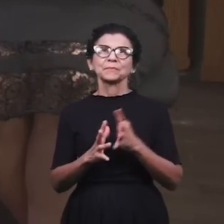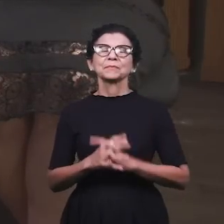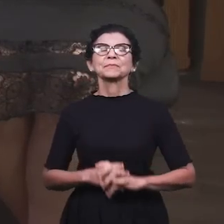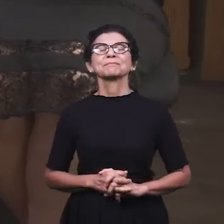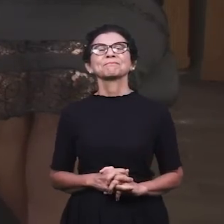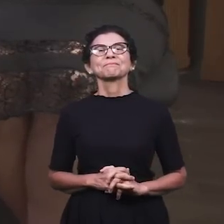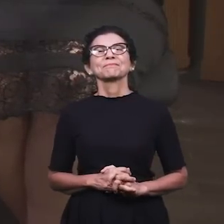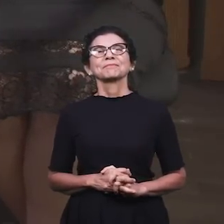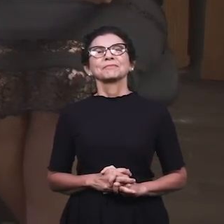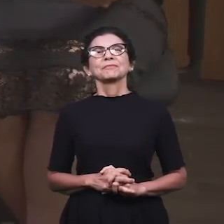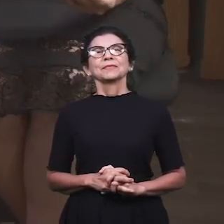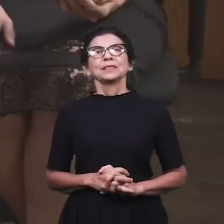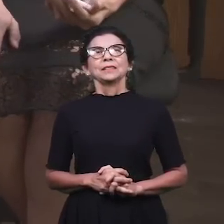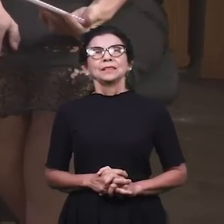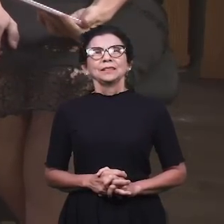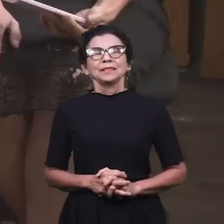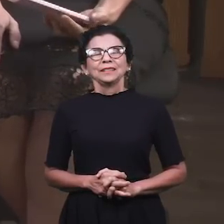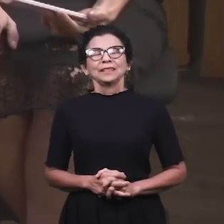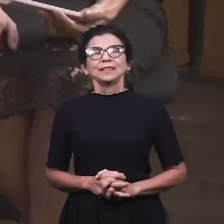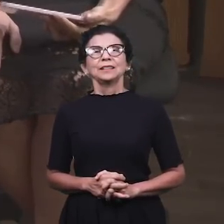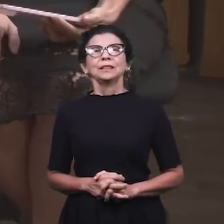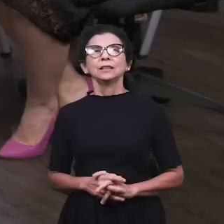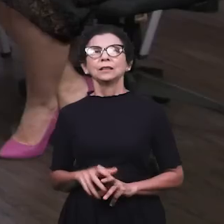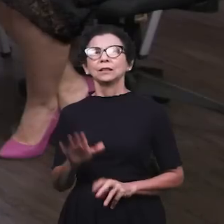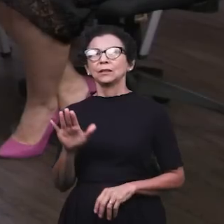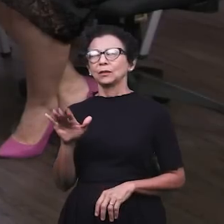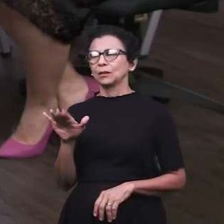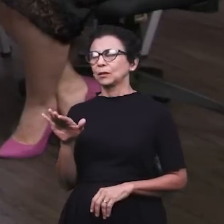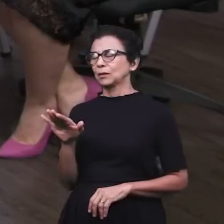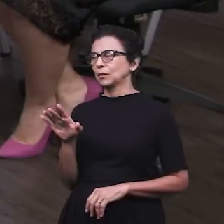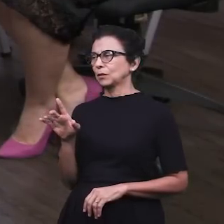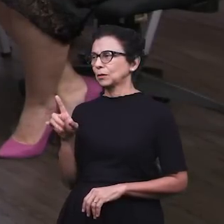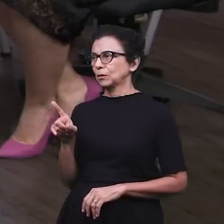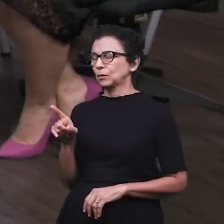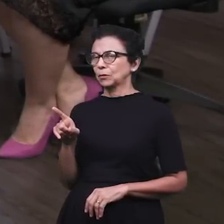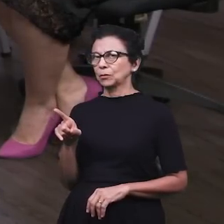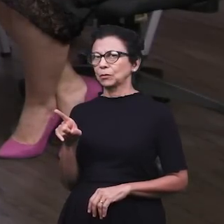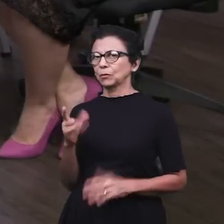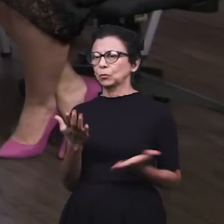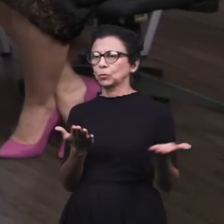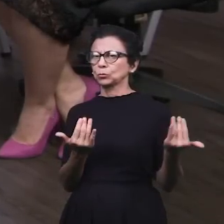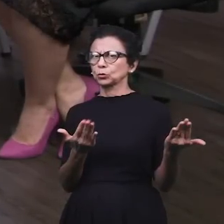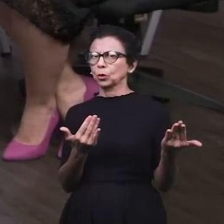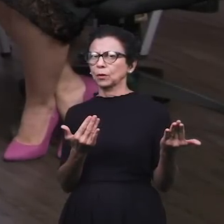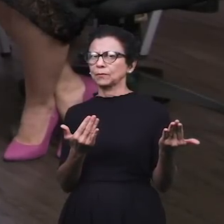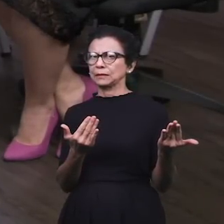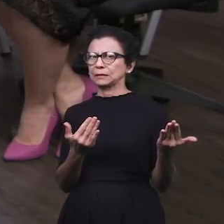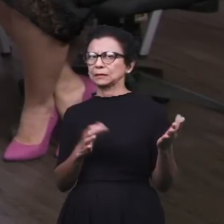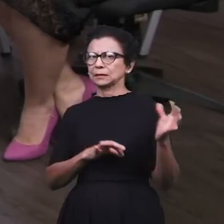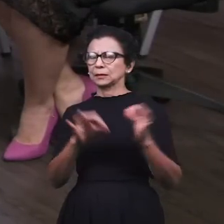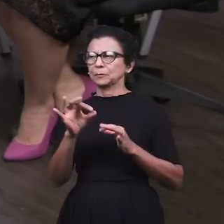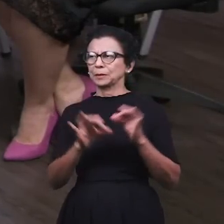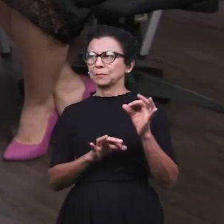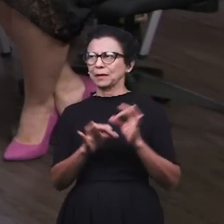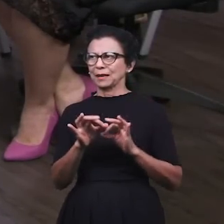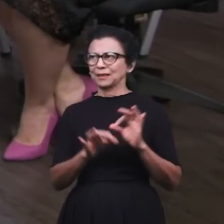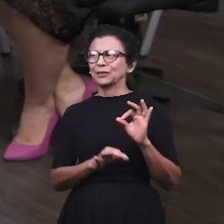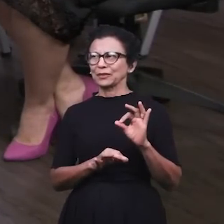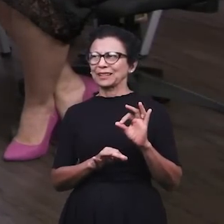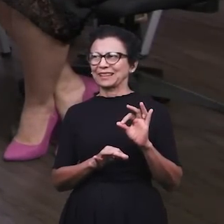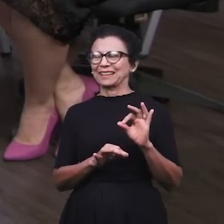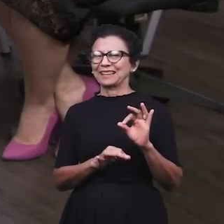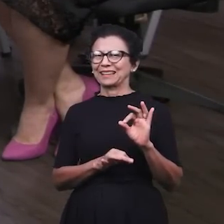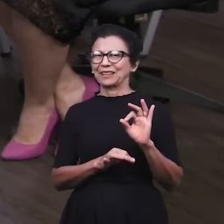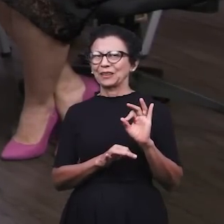Raíssa, Rafael e Tailson. É uma benção. Olha só, Nínive, quando você fala os jovens roteiristas, eles são mais do